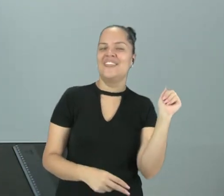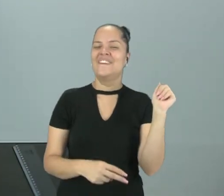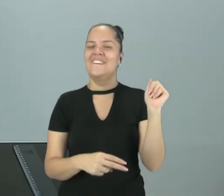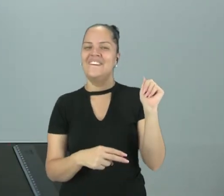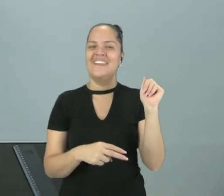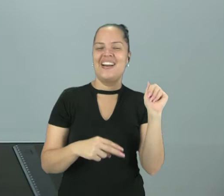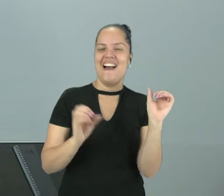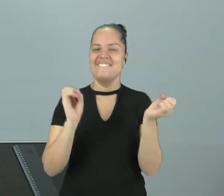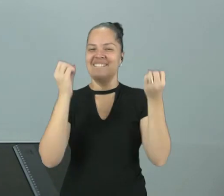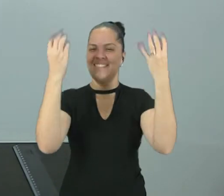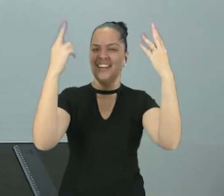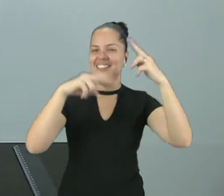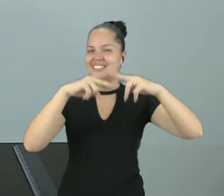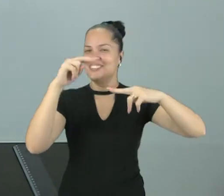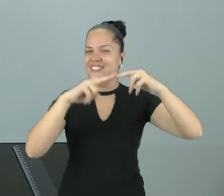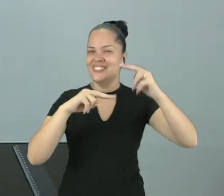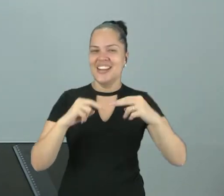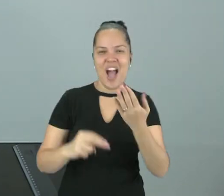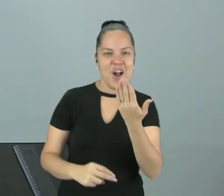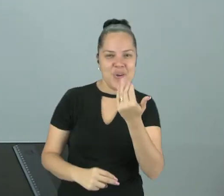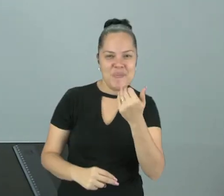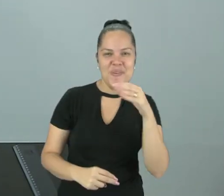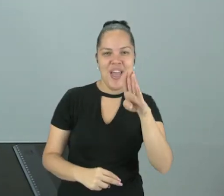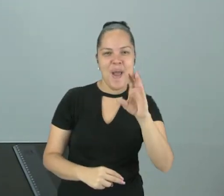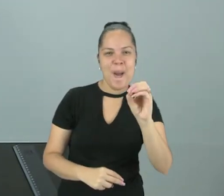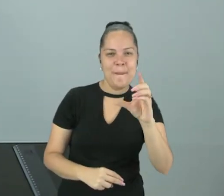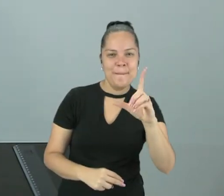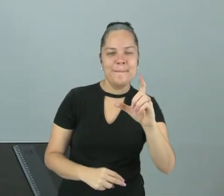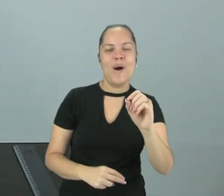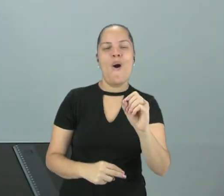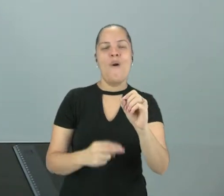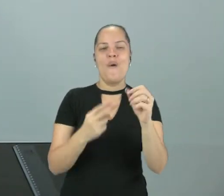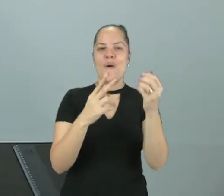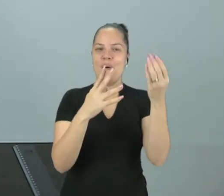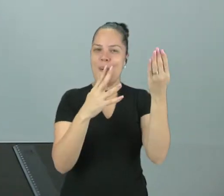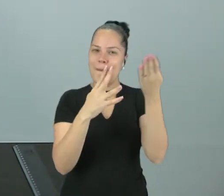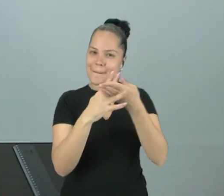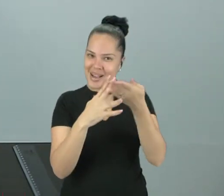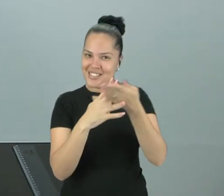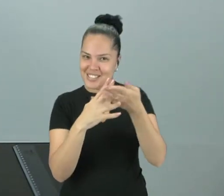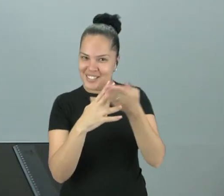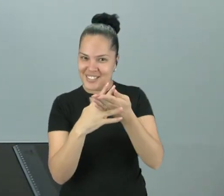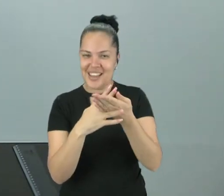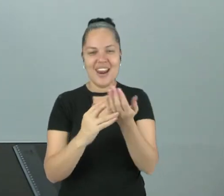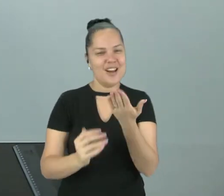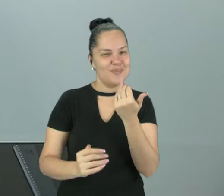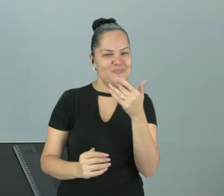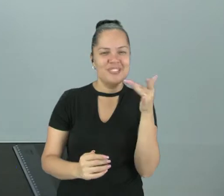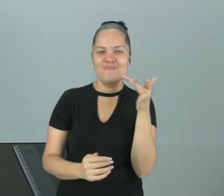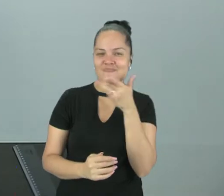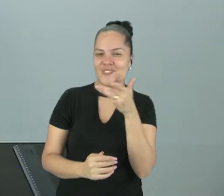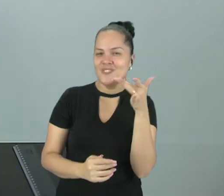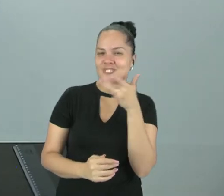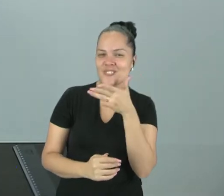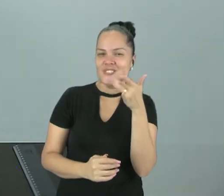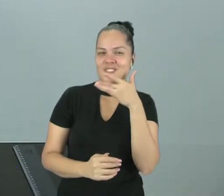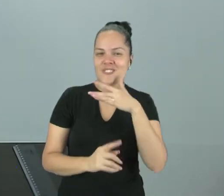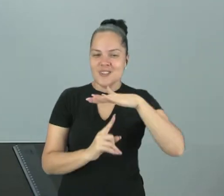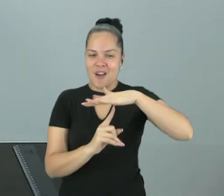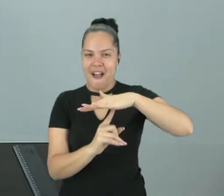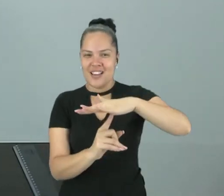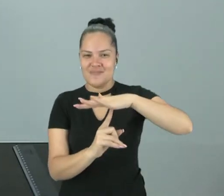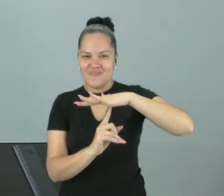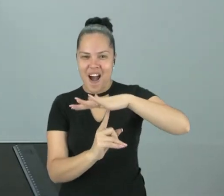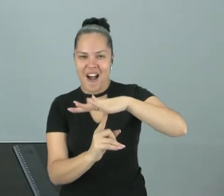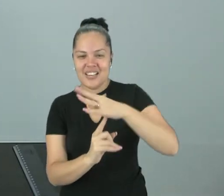para comer um bolo de macaxeira e a para fazer para comer aquele aquelas comidas gostosas para ir na barraquinha e disse